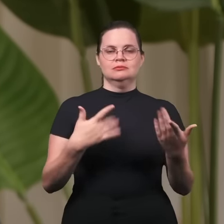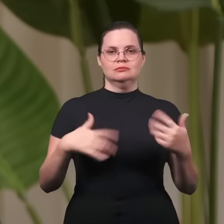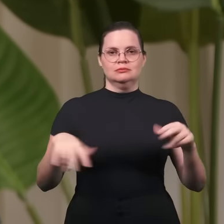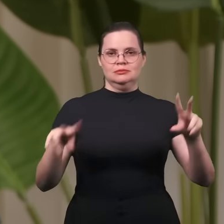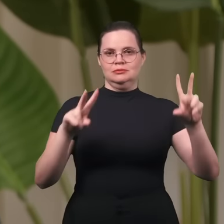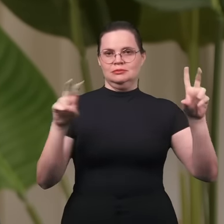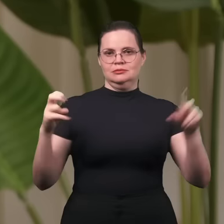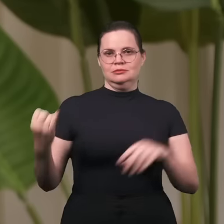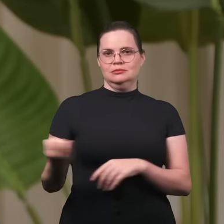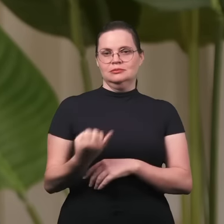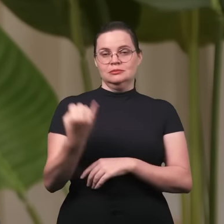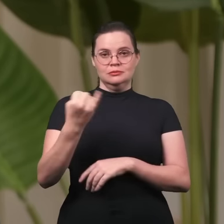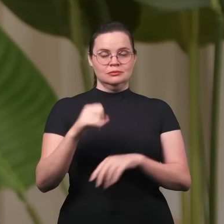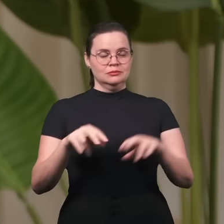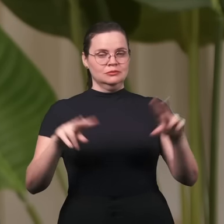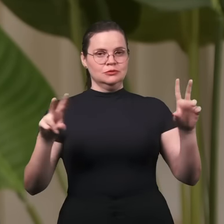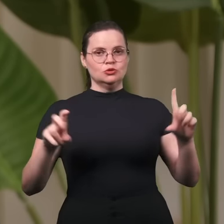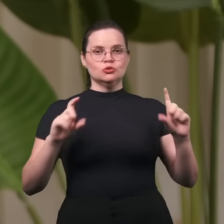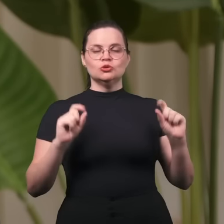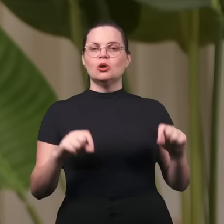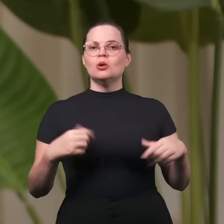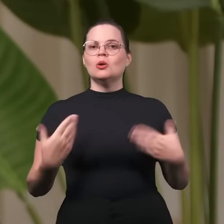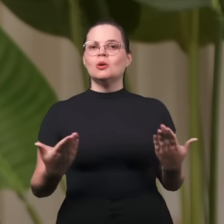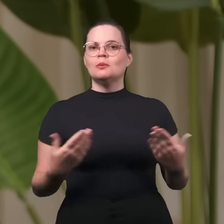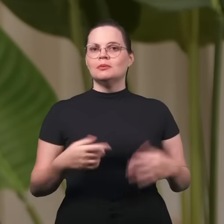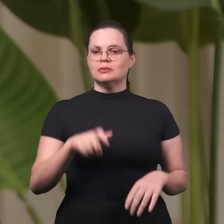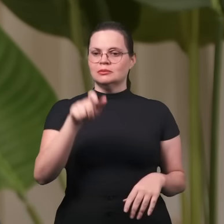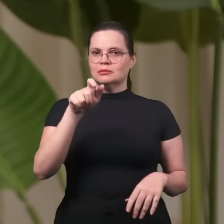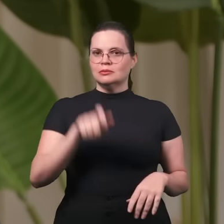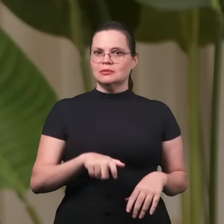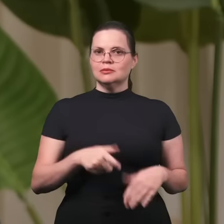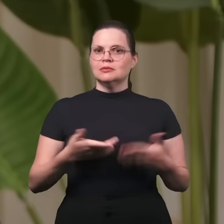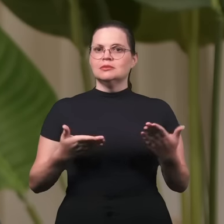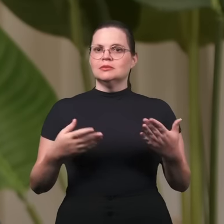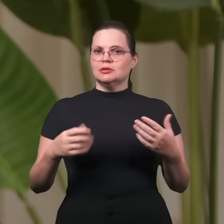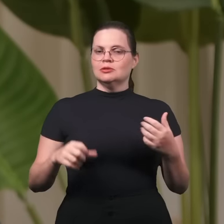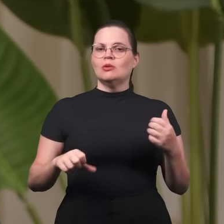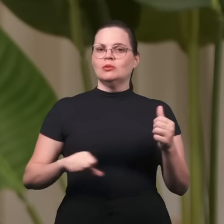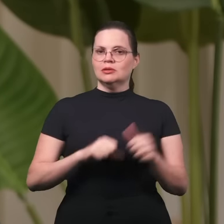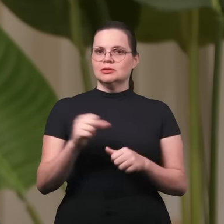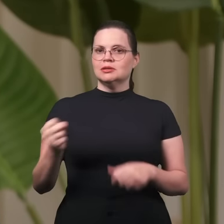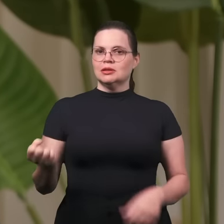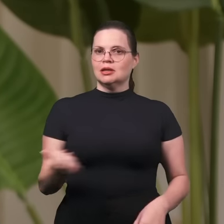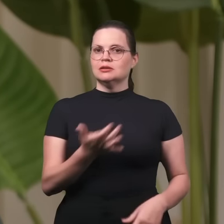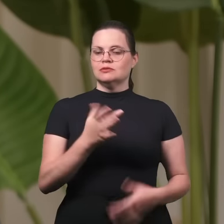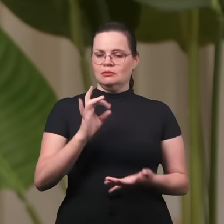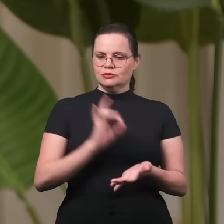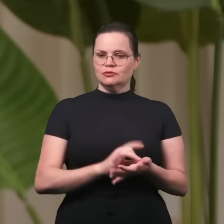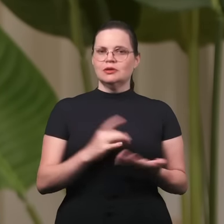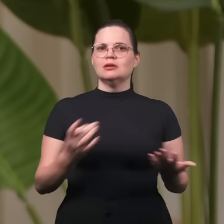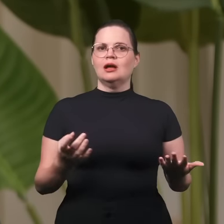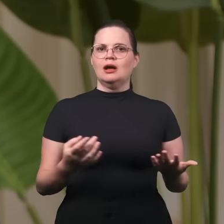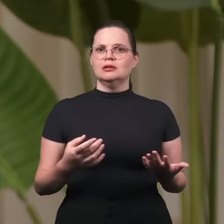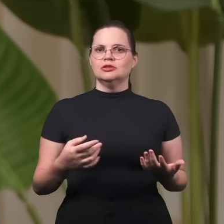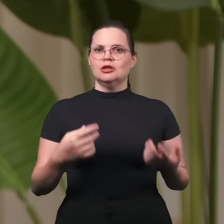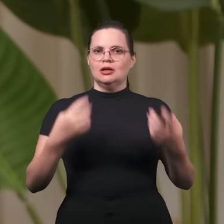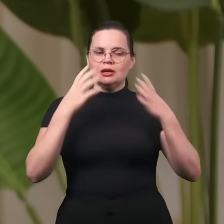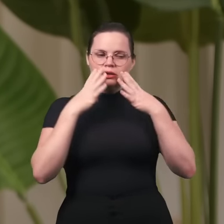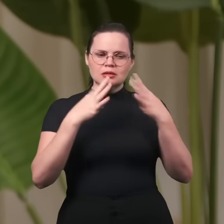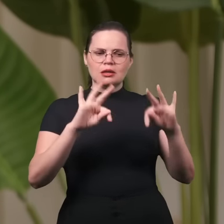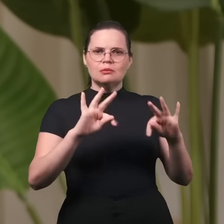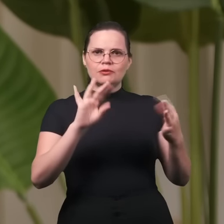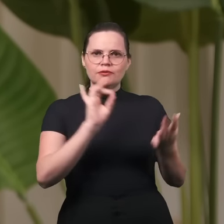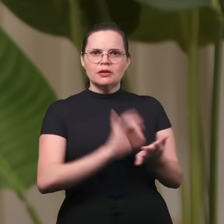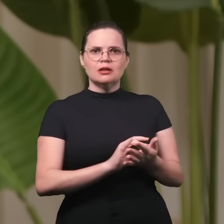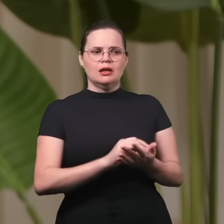relevante acerca de uma conversão genuína. O mundo, ele espera por isso, em ver uma igreja